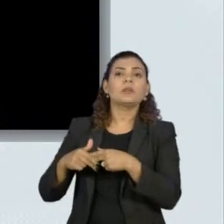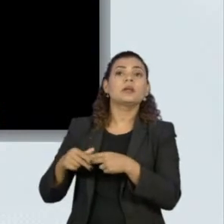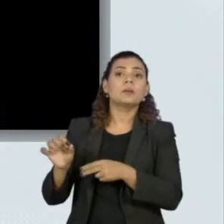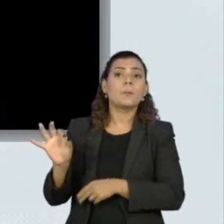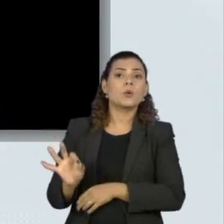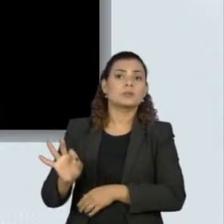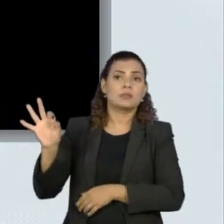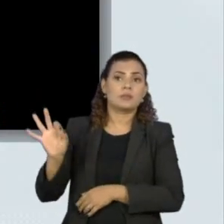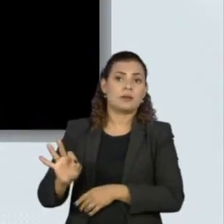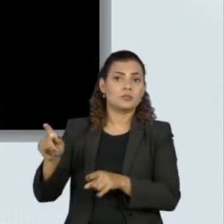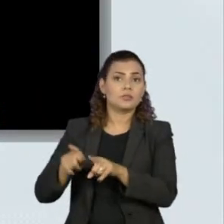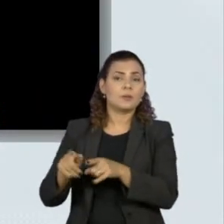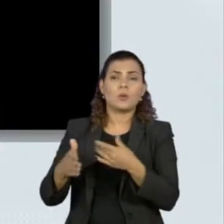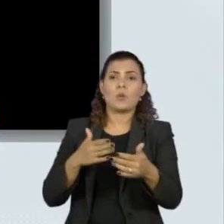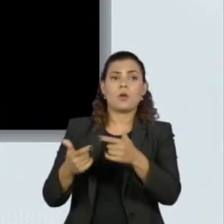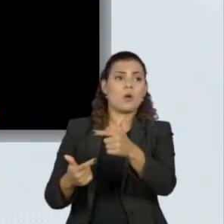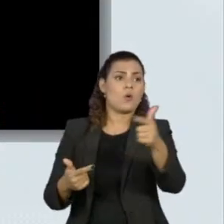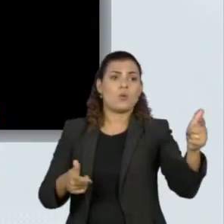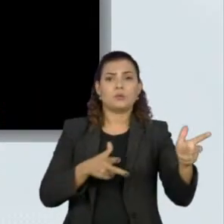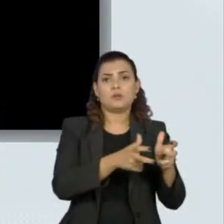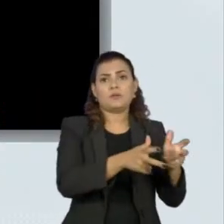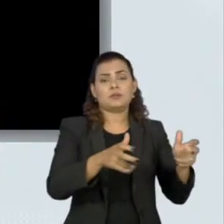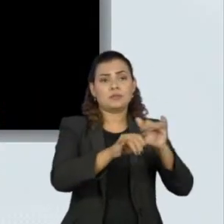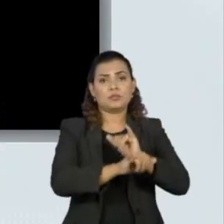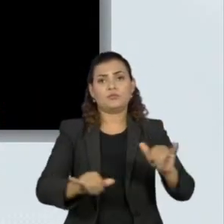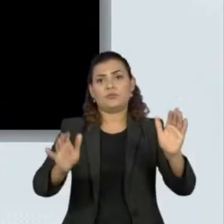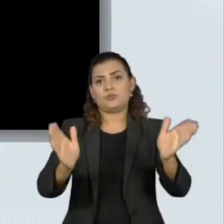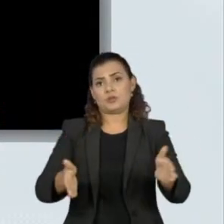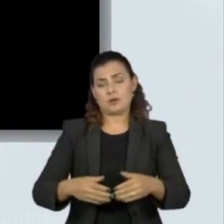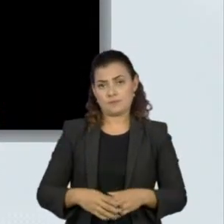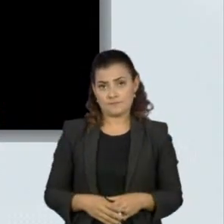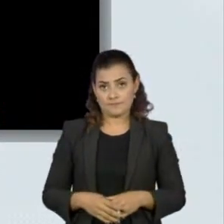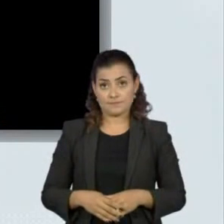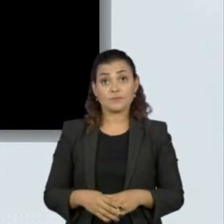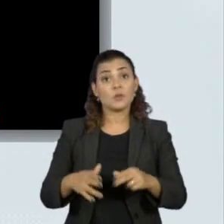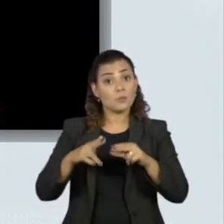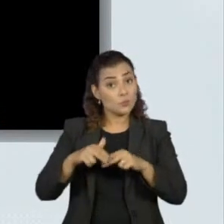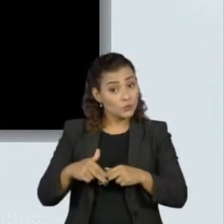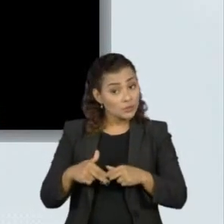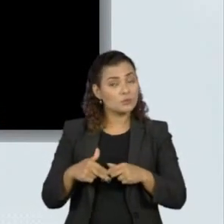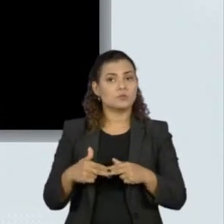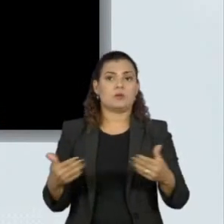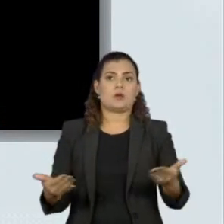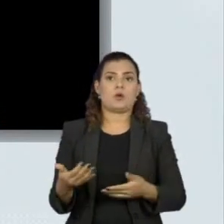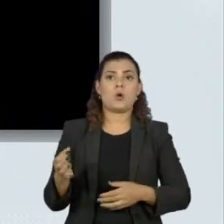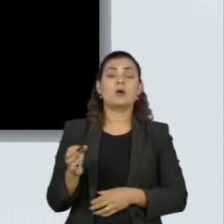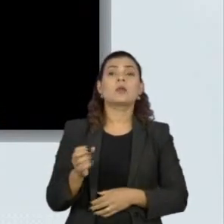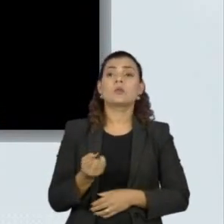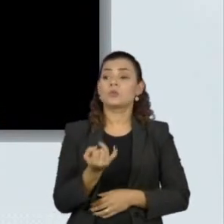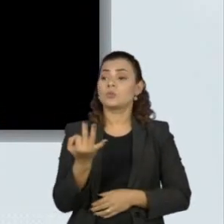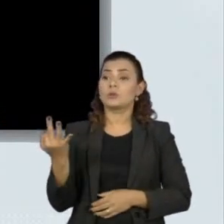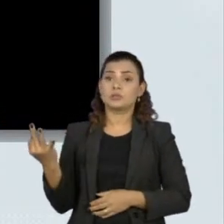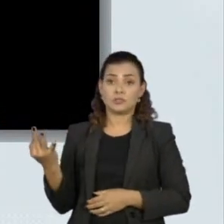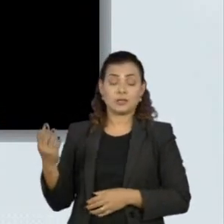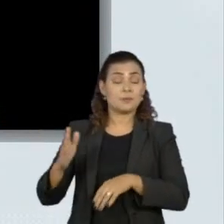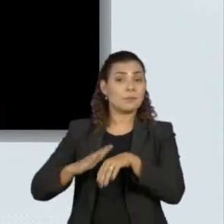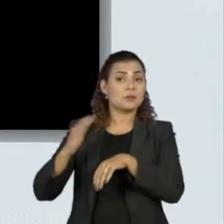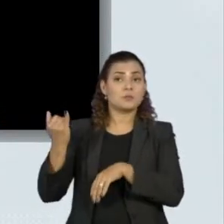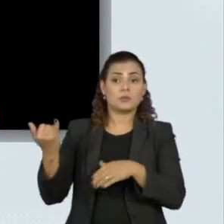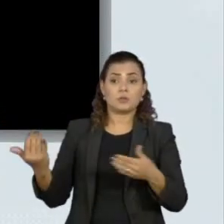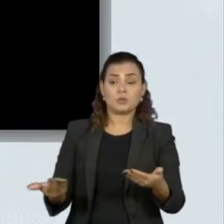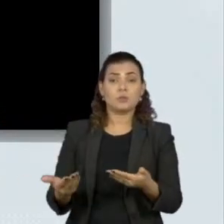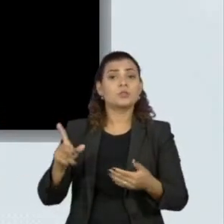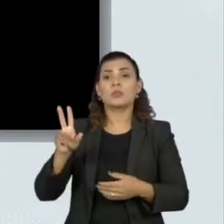ataque de qualquer outra vacina que até agora tenha publicado dados. Então, é por isso que o número mais importante aqui não é